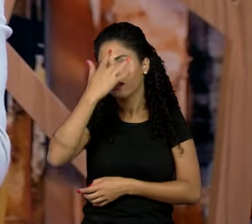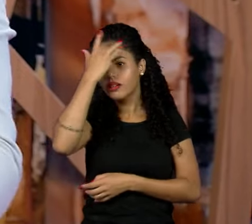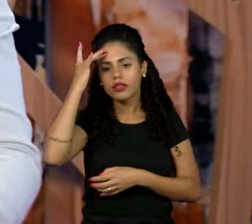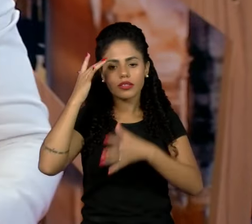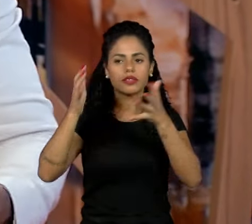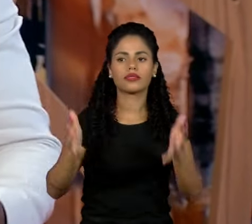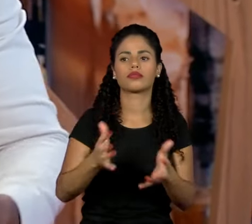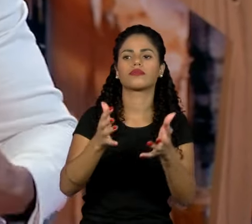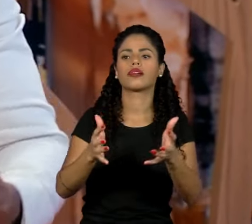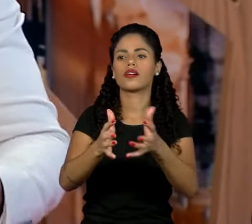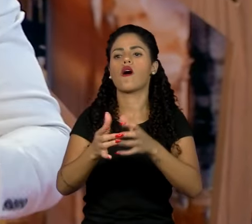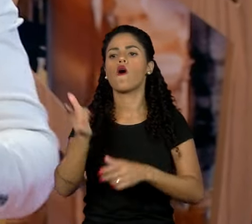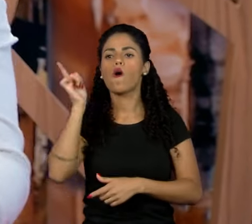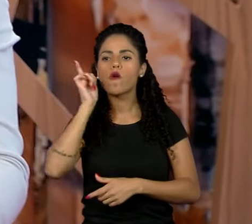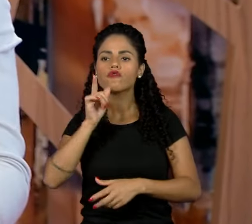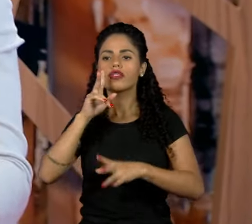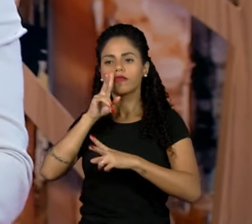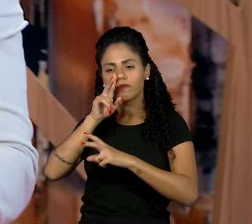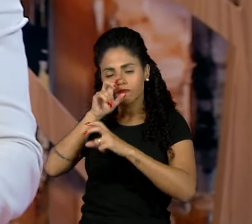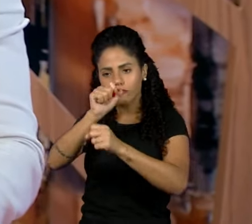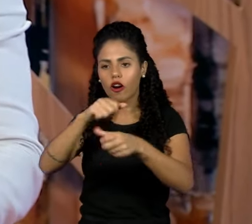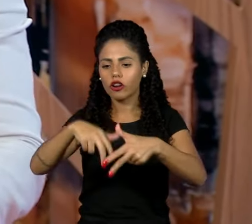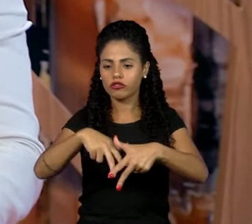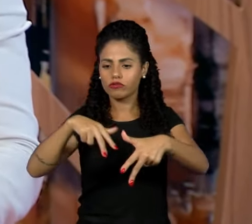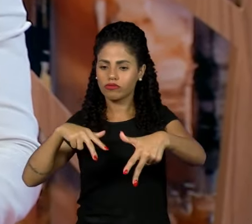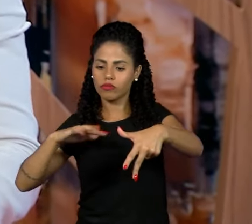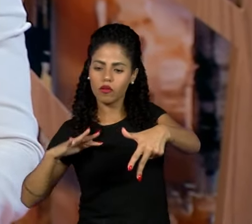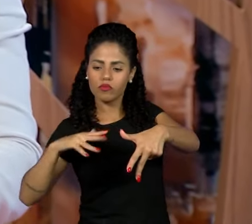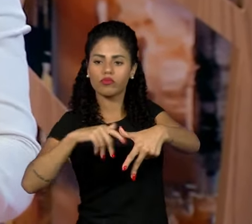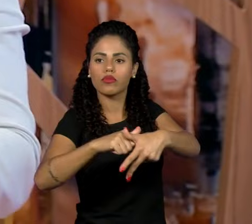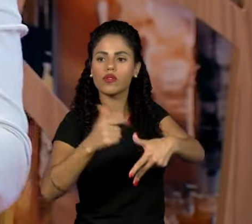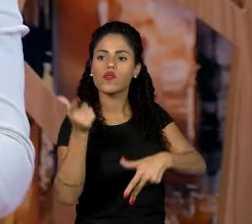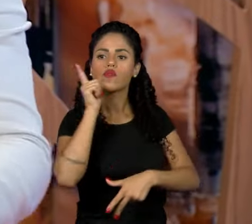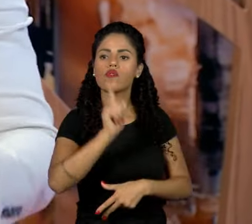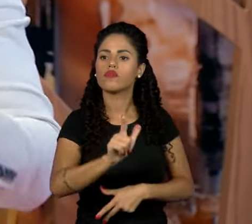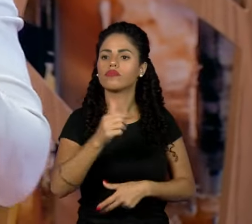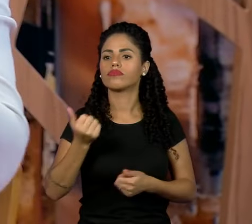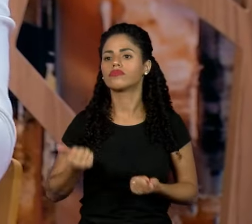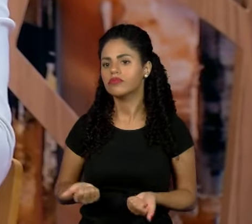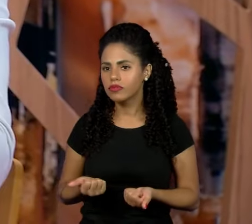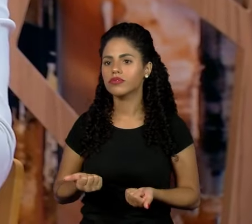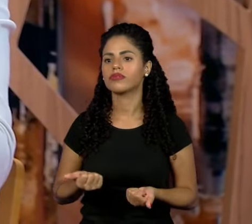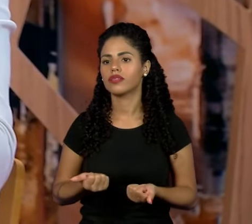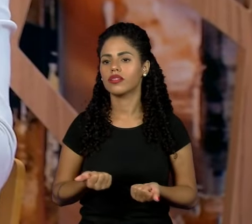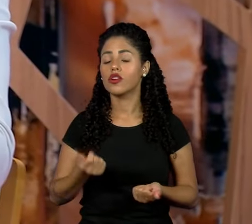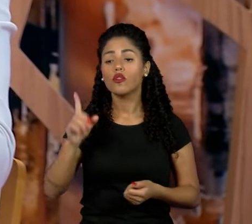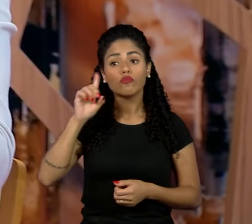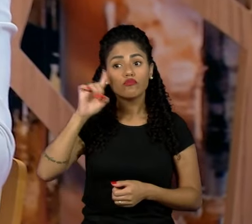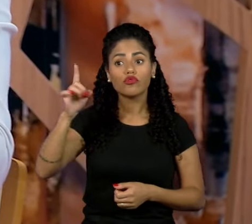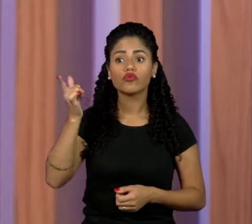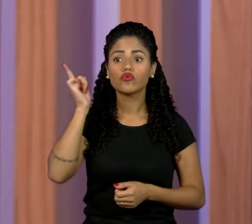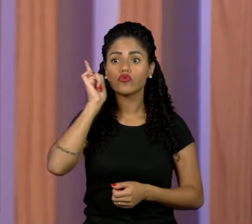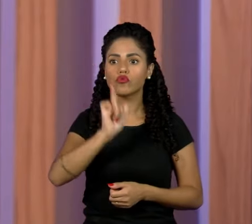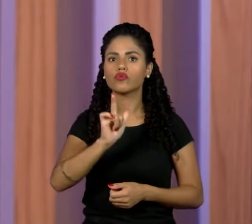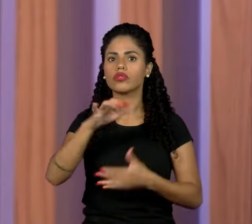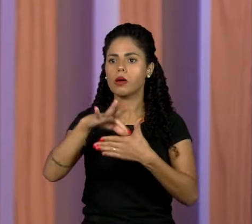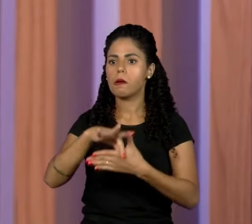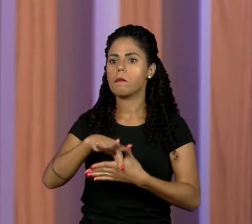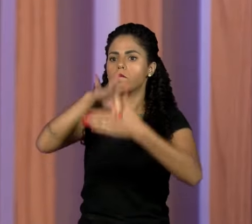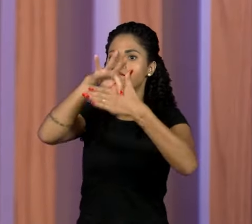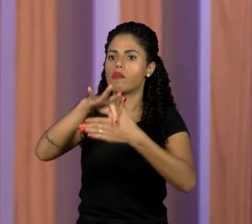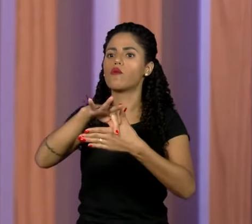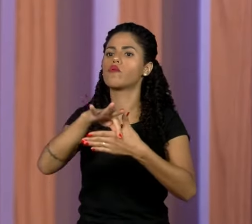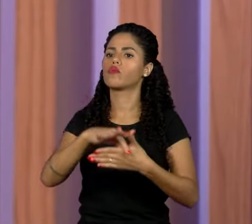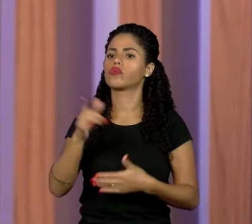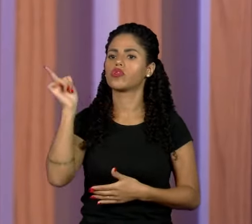possa fazer com que elas resgatem essa força ancestral e talvez, no dia que a gente conseguir colocar, né, um chefe de poder executivo